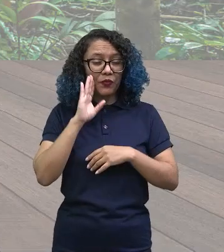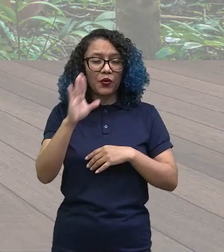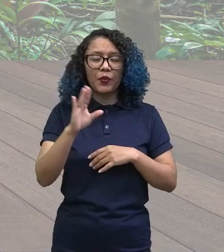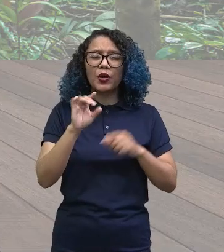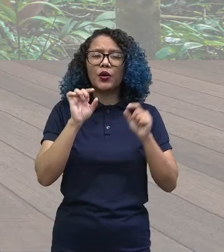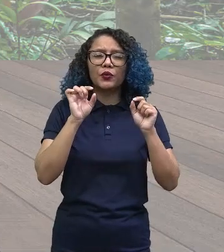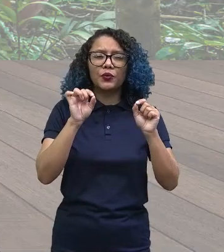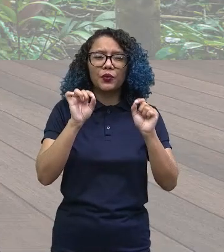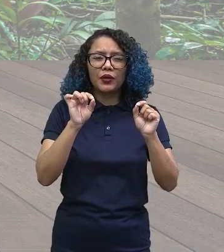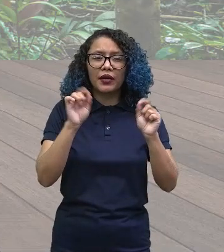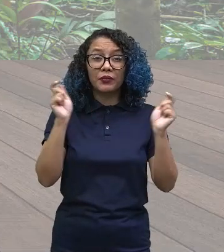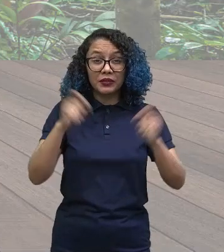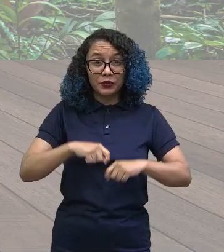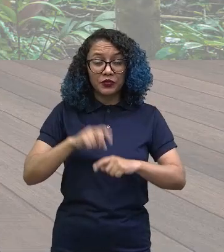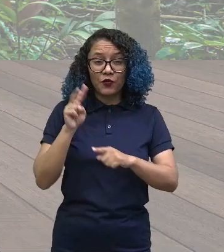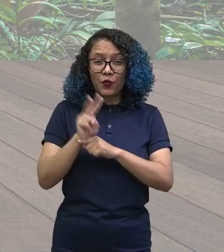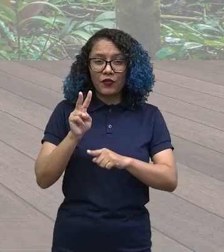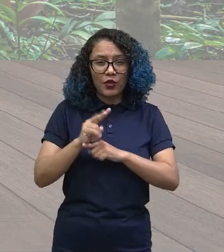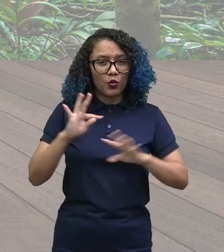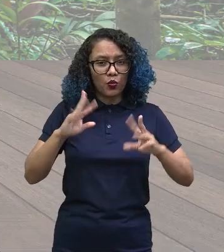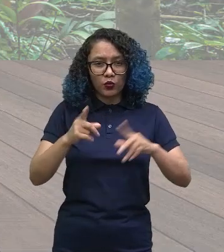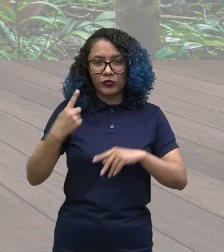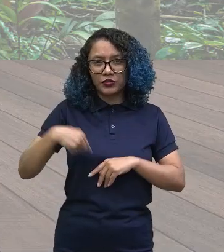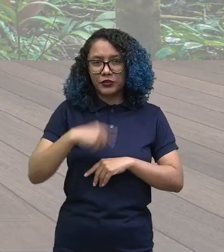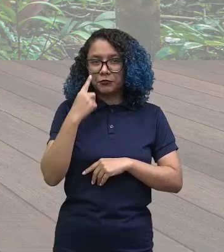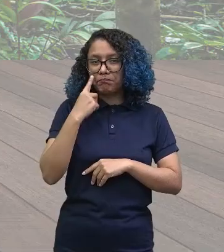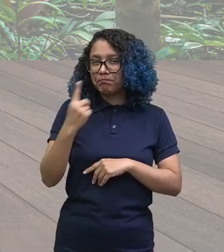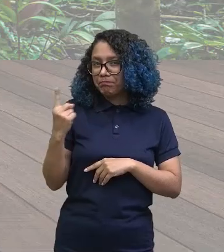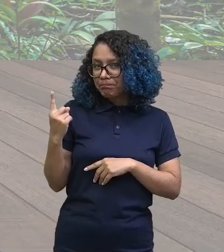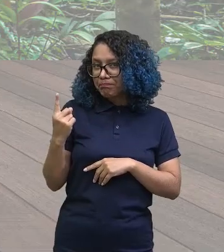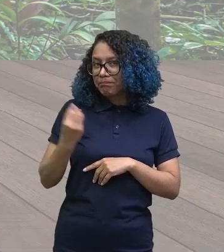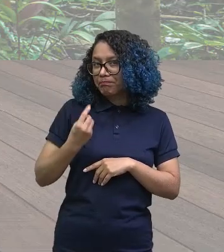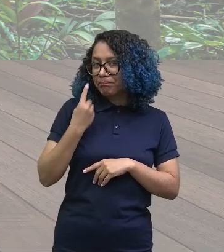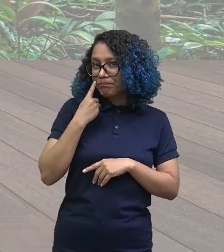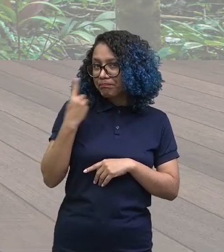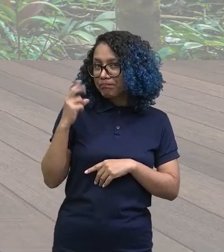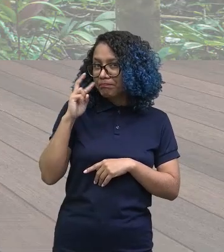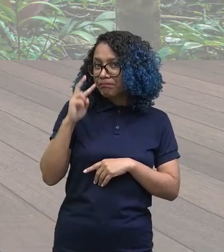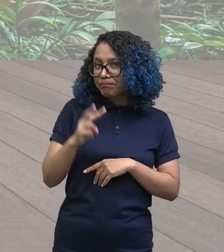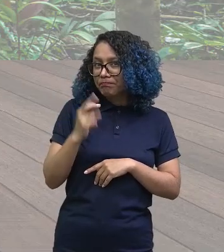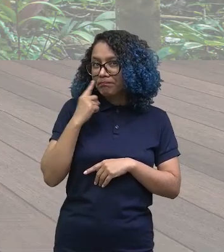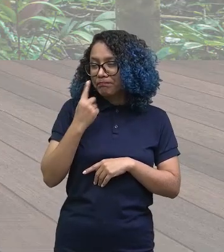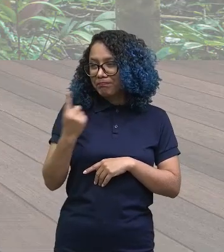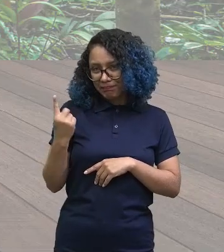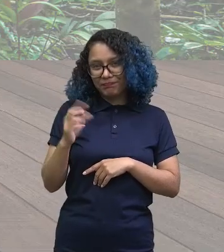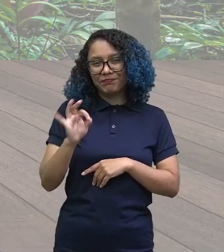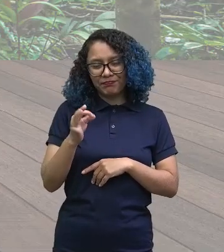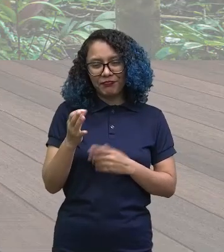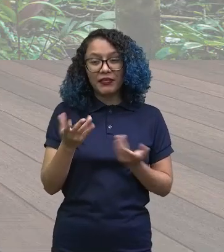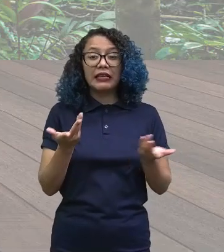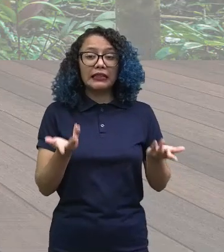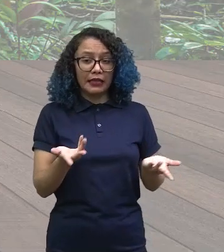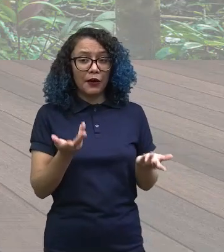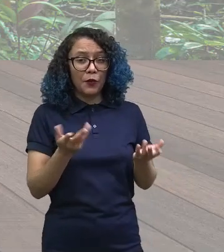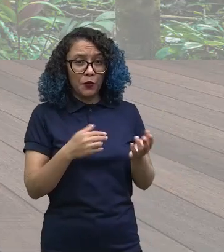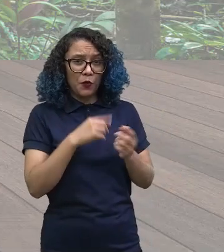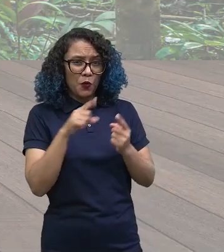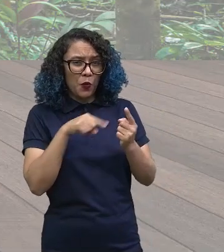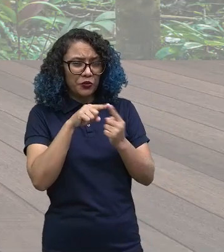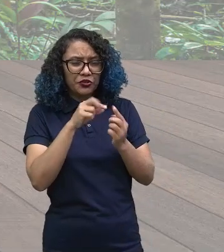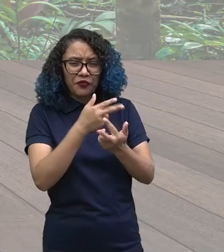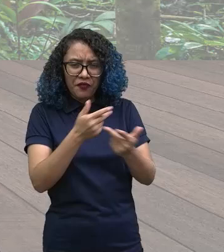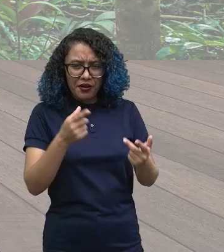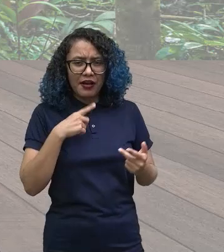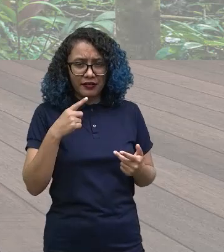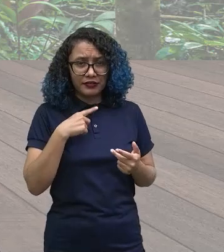principalmente para poder preservar tudo que a gente está vendo aqui, Daisson? É isso aí, são vários objetivos que têm esse propósito mesmo, como